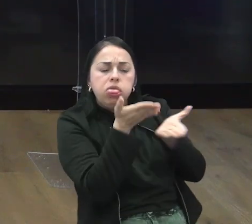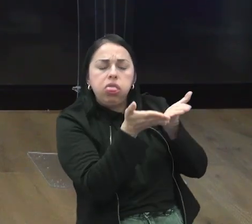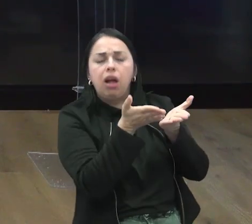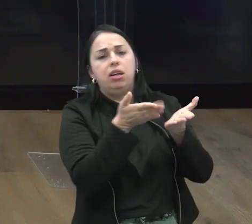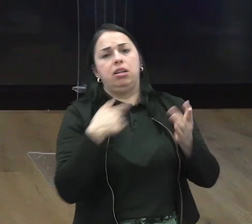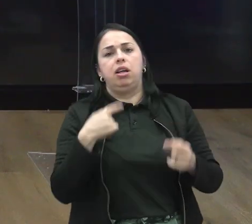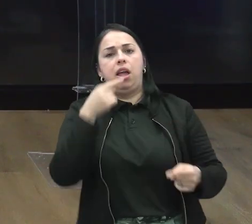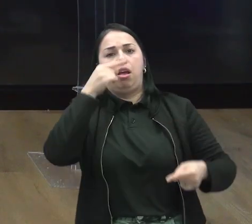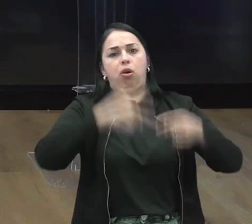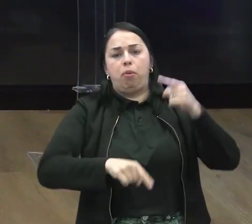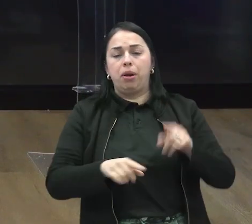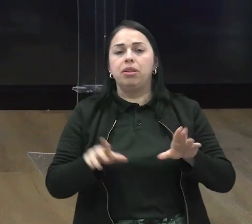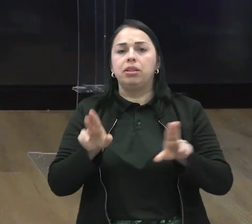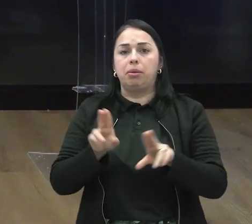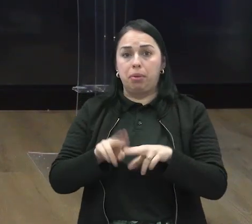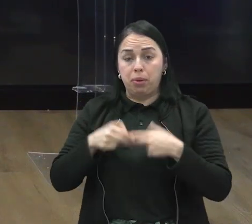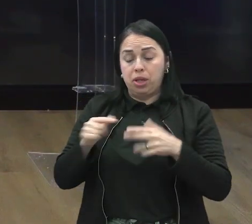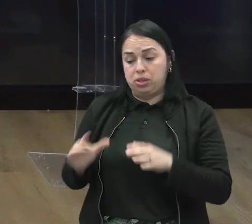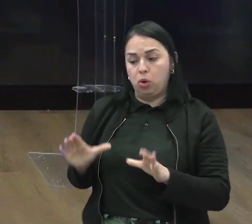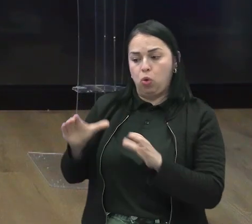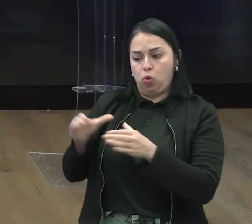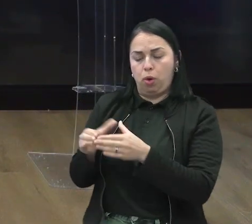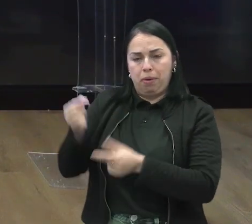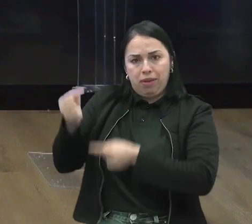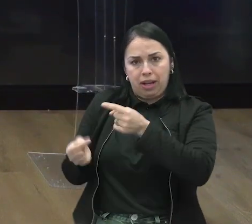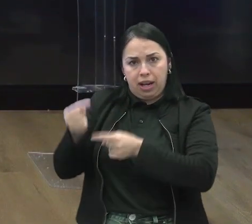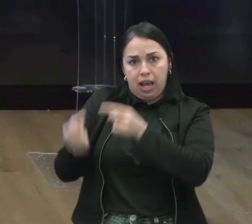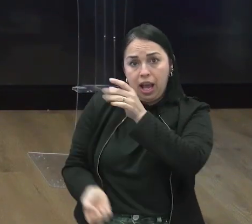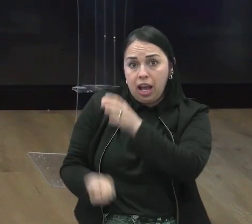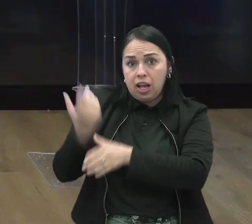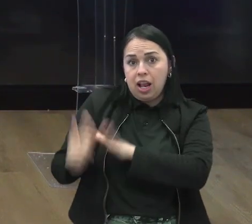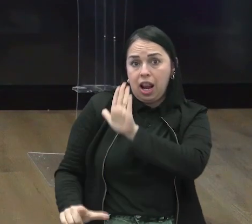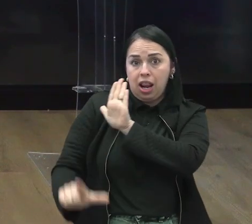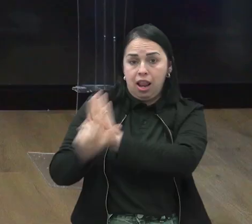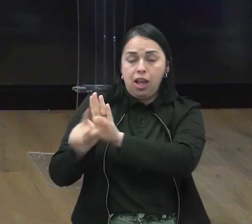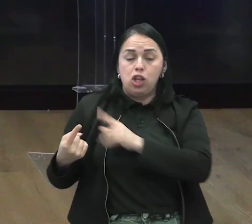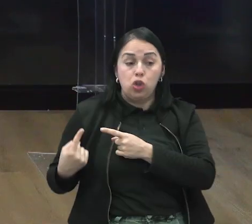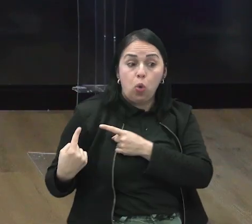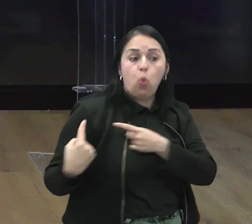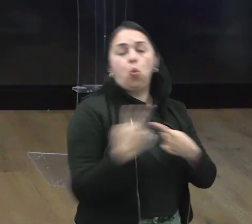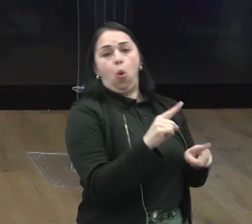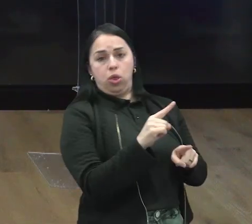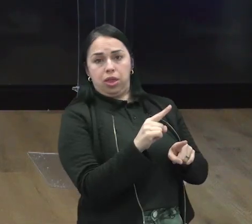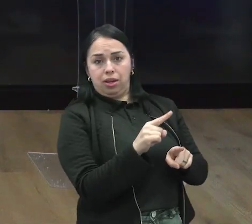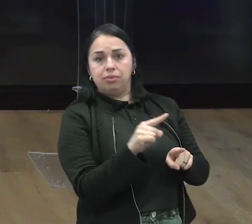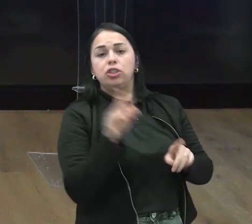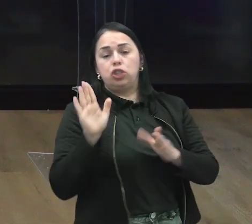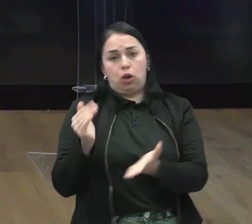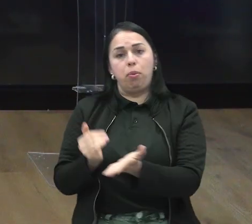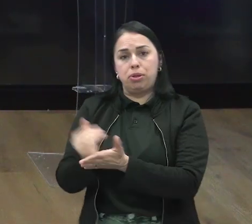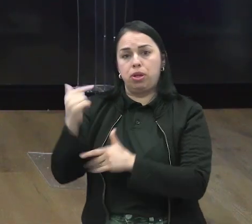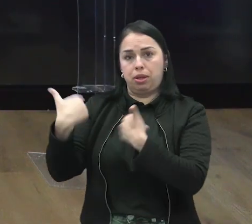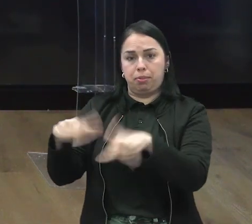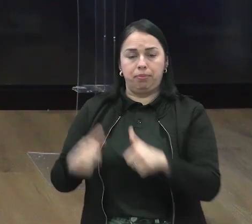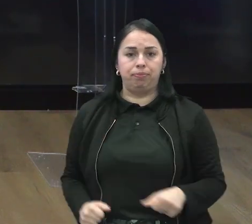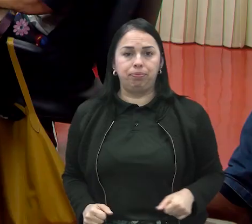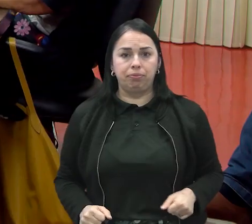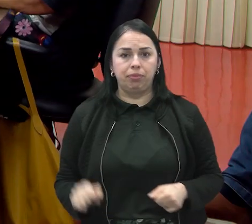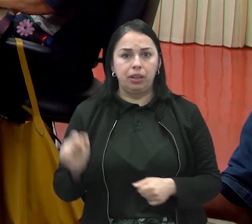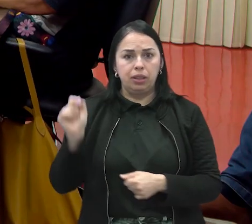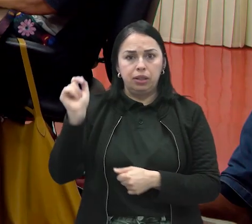Aqui na Câmara, o trabalho do grupo criado para discutir políticas públicas de combate à adultização já